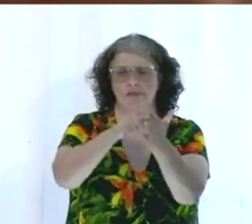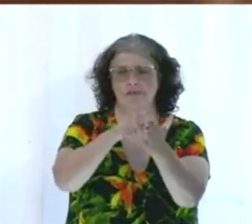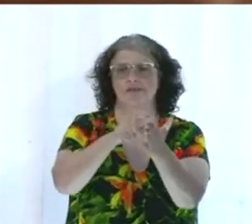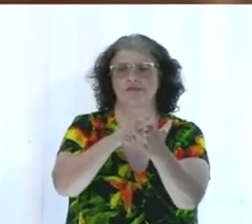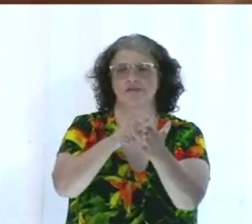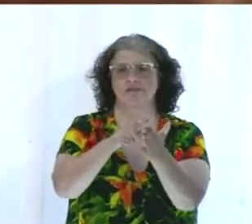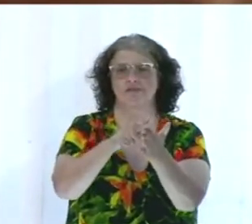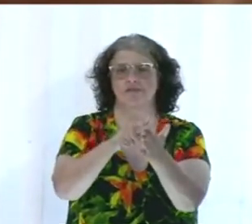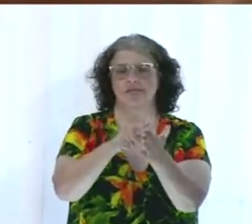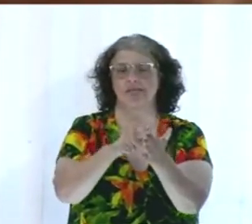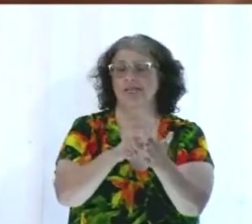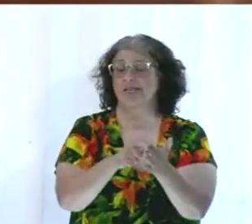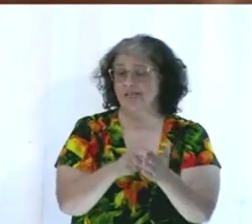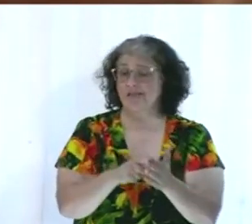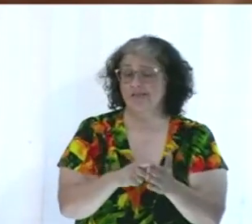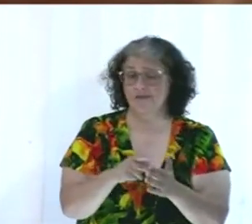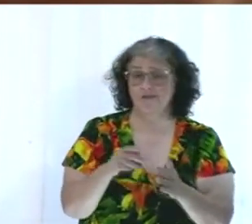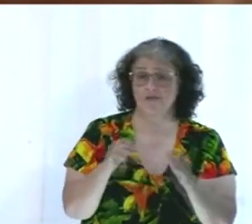dos Gálatas.